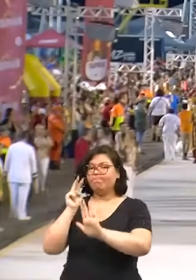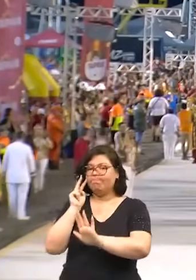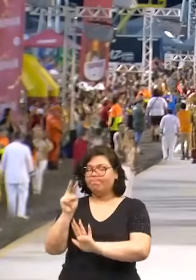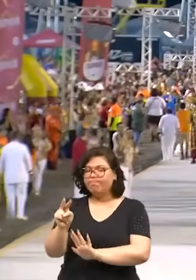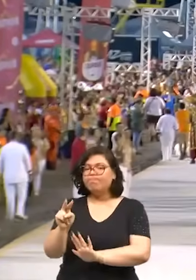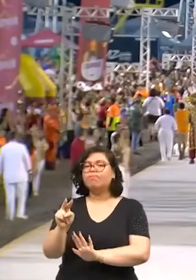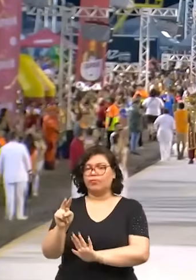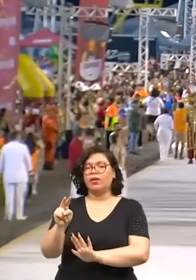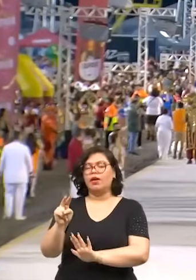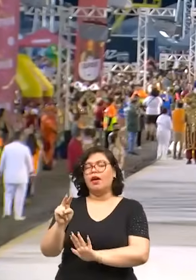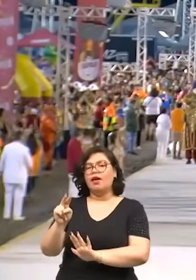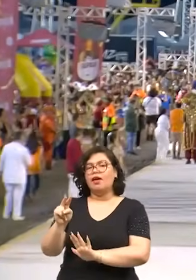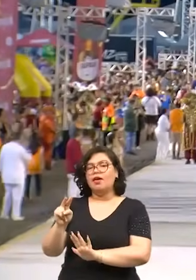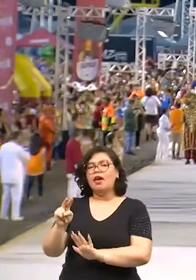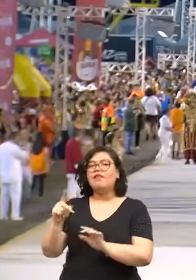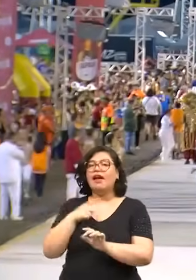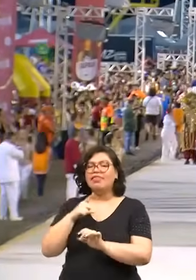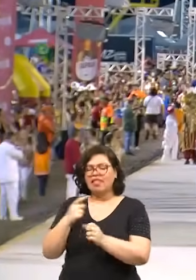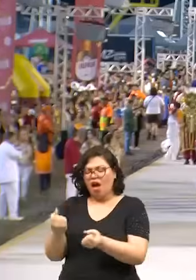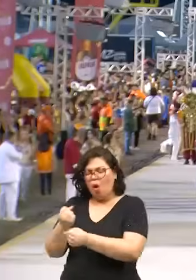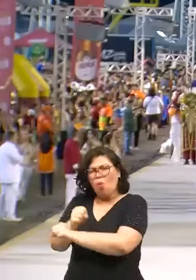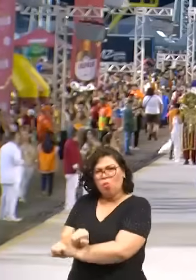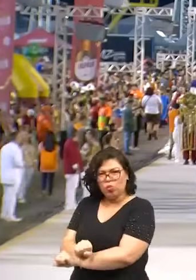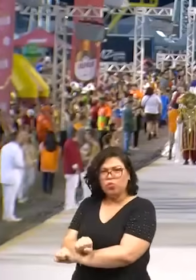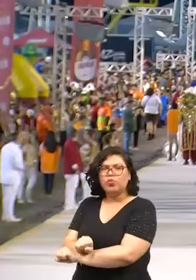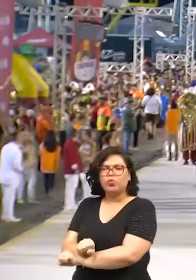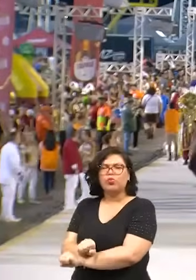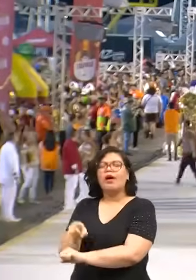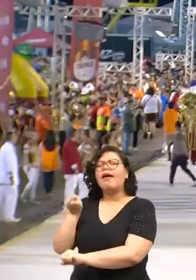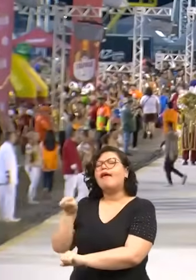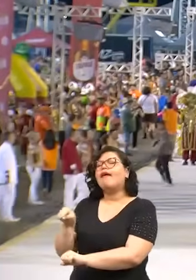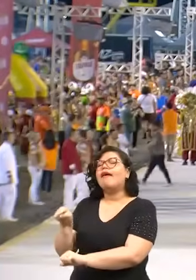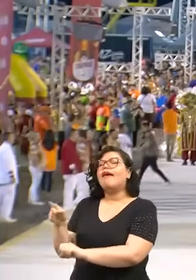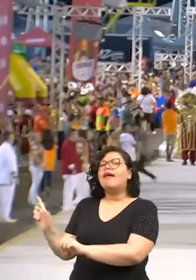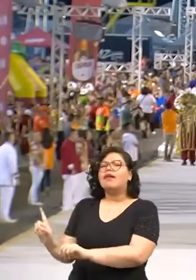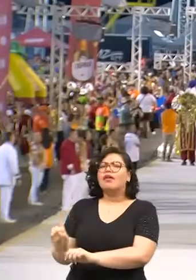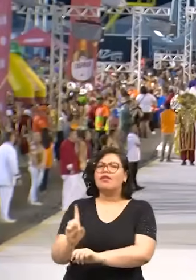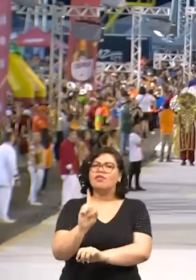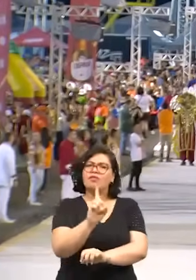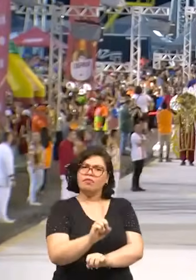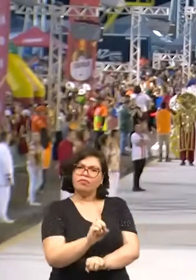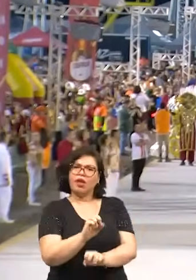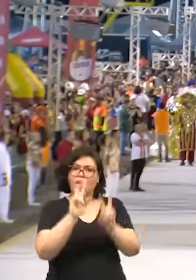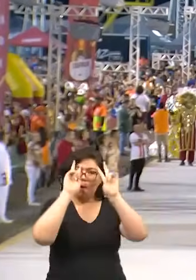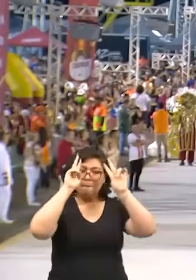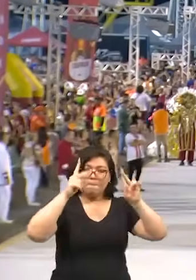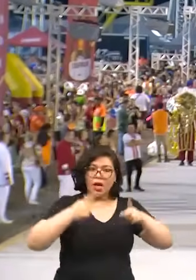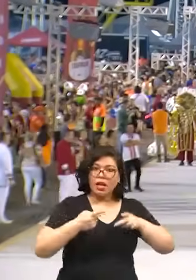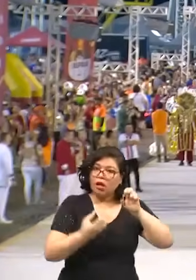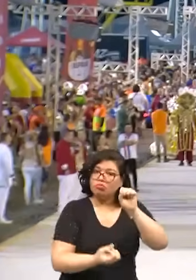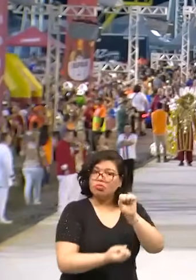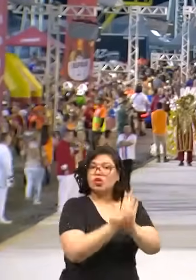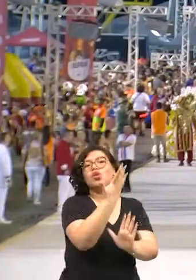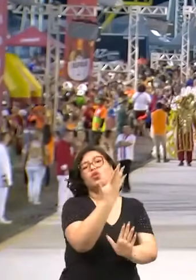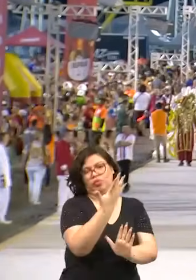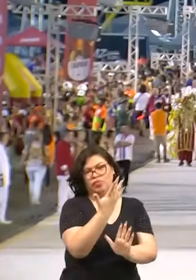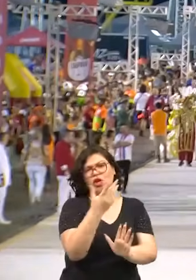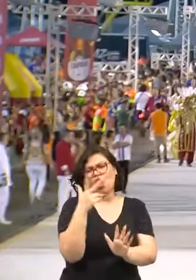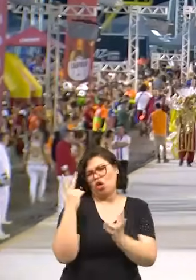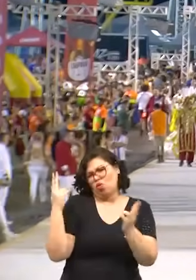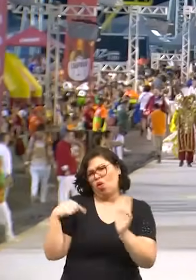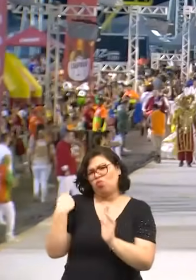algum momento ele vai aparecer acorrentado. Ele veio e criou a humanidade, né? Conforme as histórias que a gente